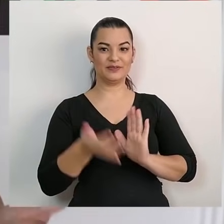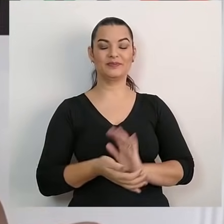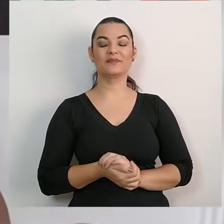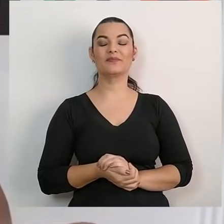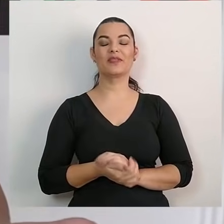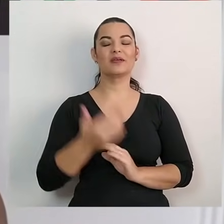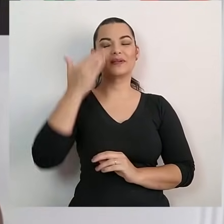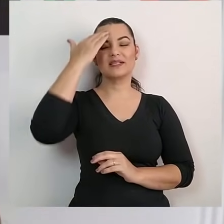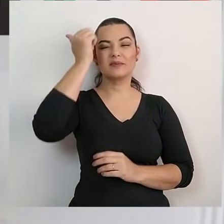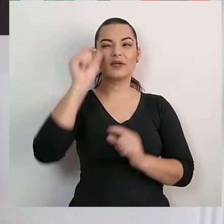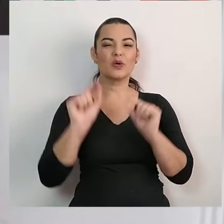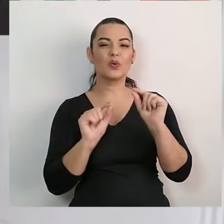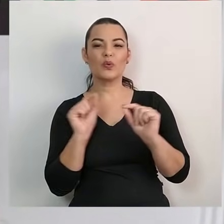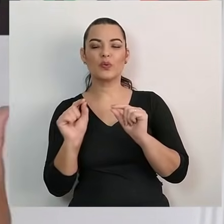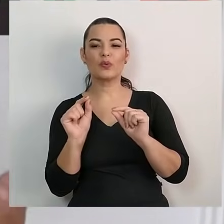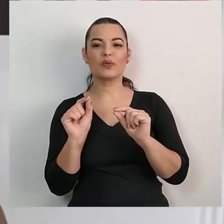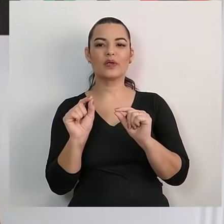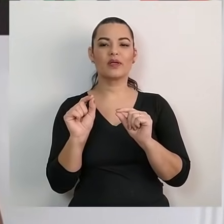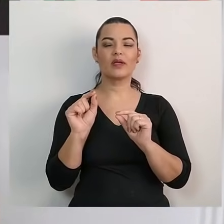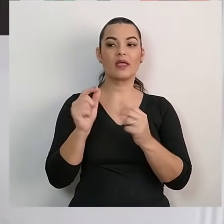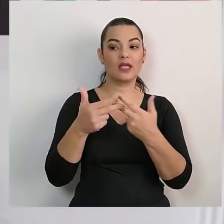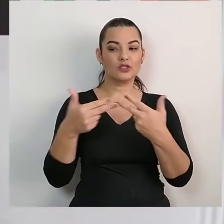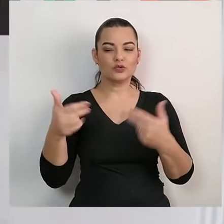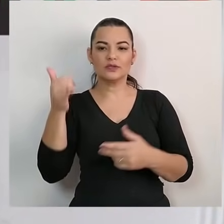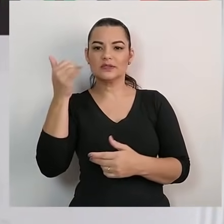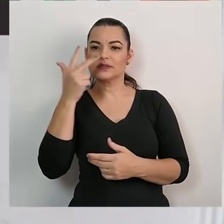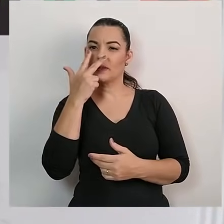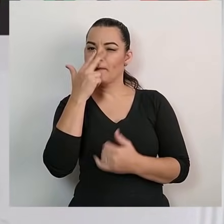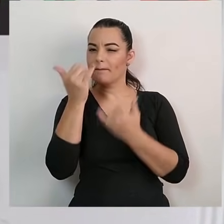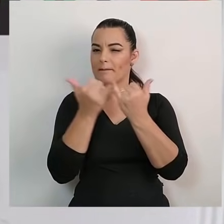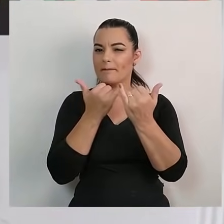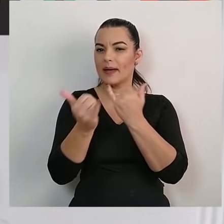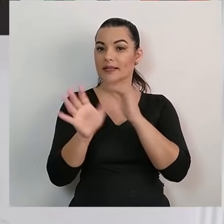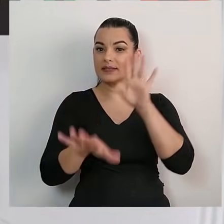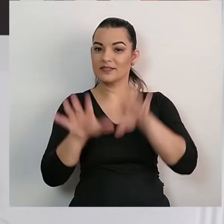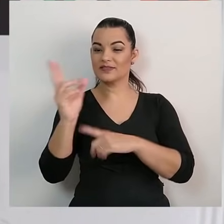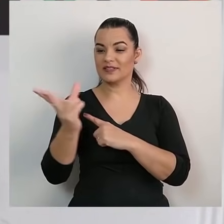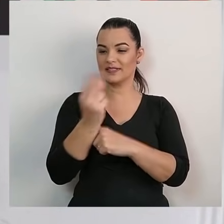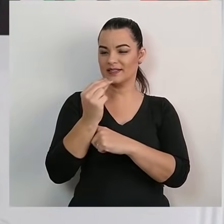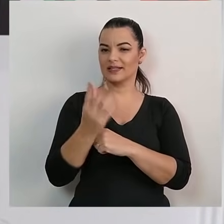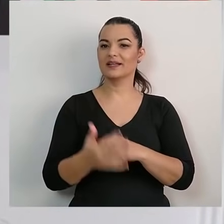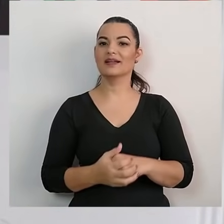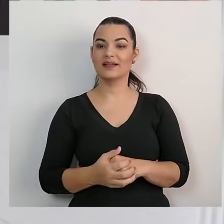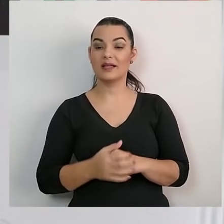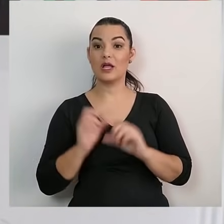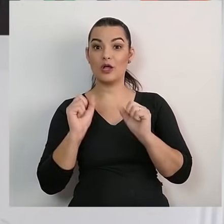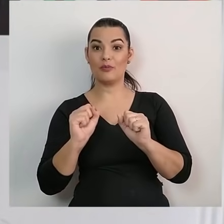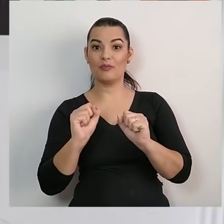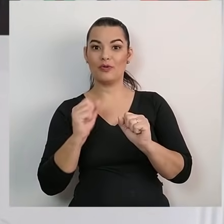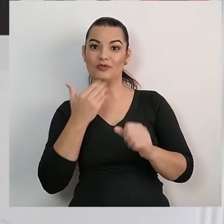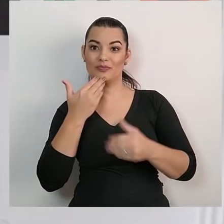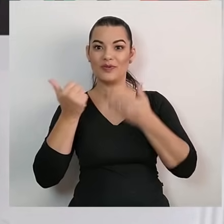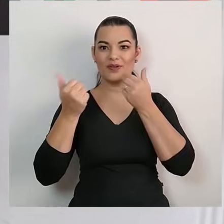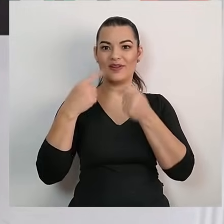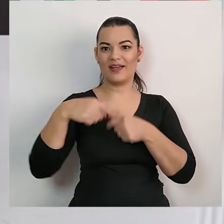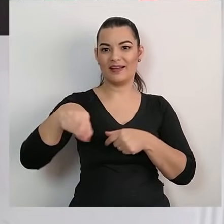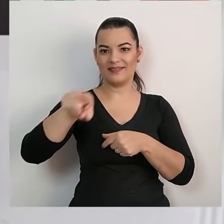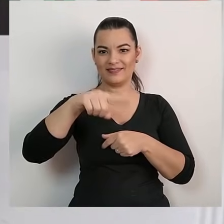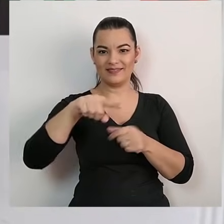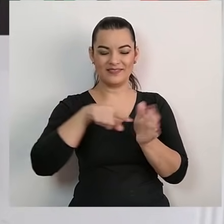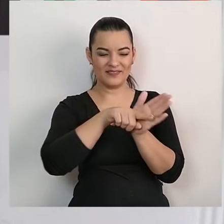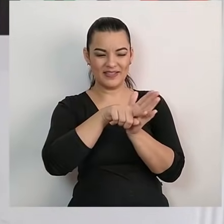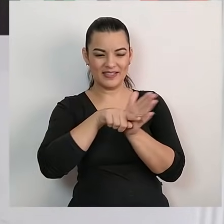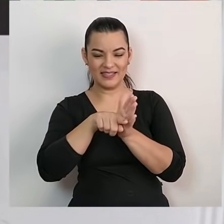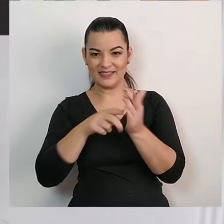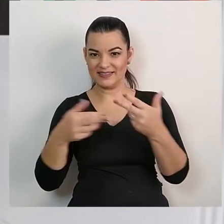das aparências engano possam ser ainda mais potencializadas aí nas investigações de vocês, eu quero